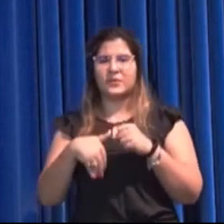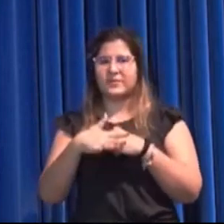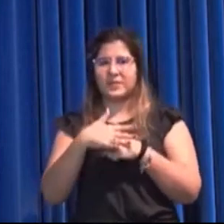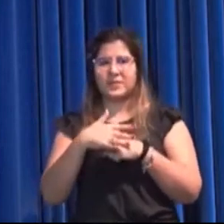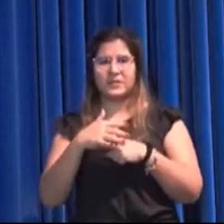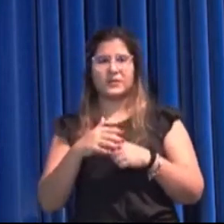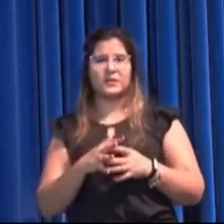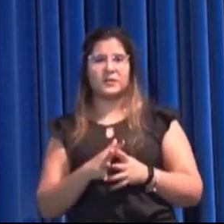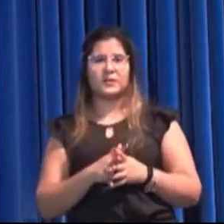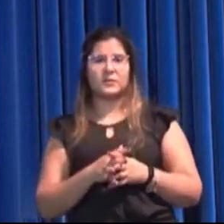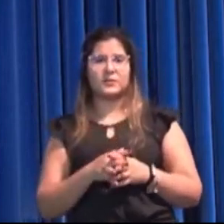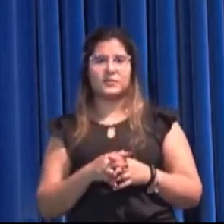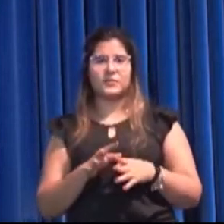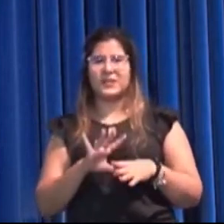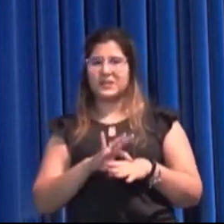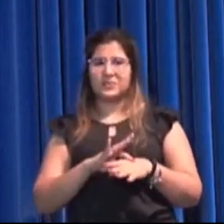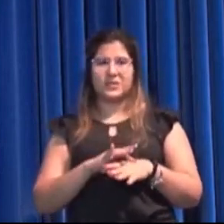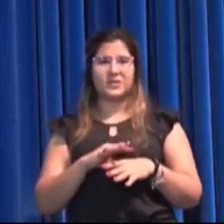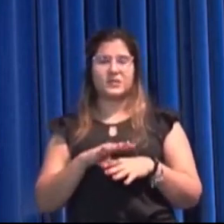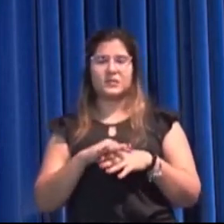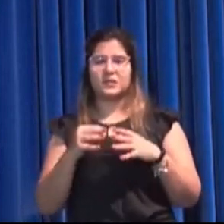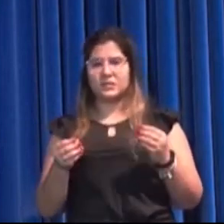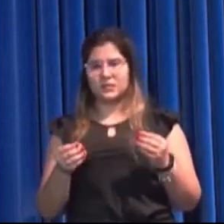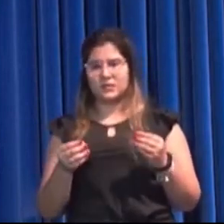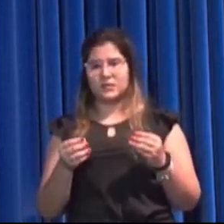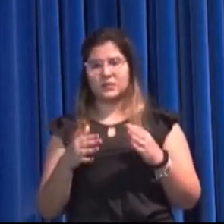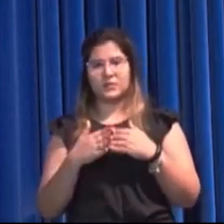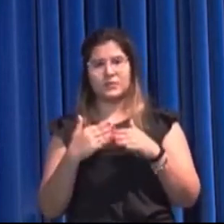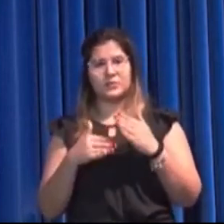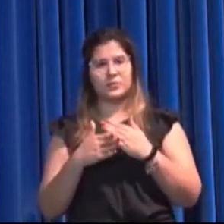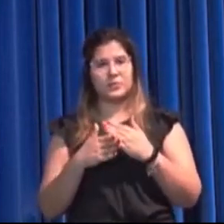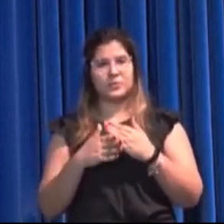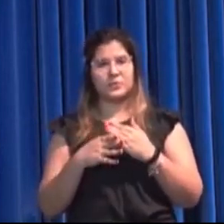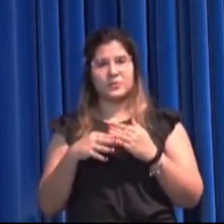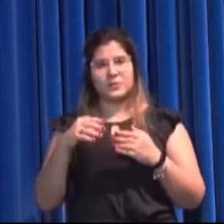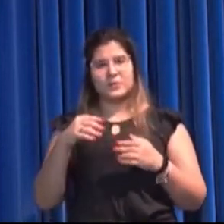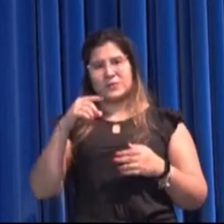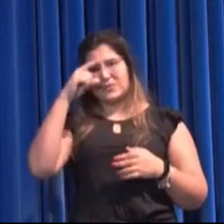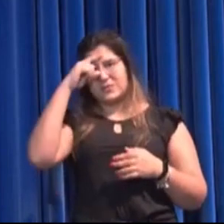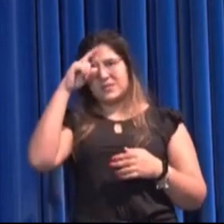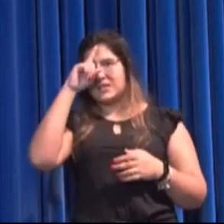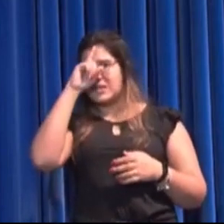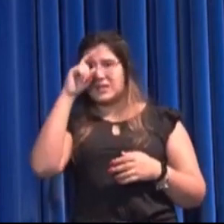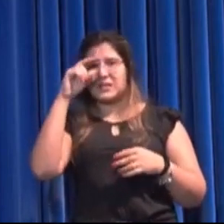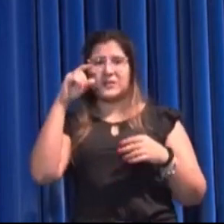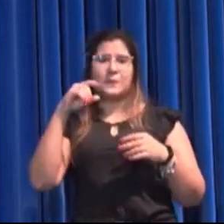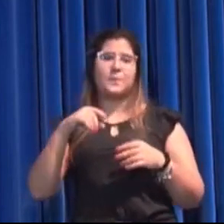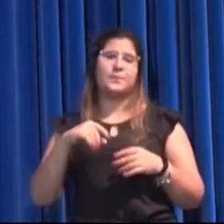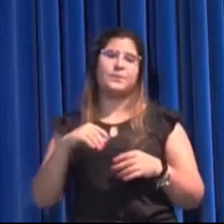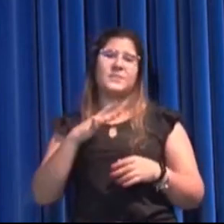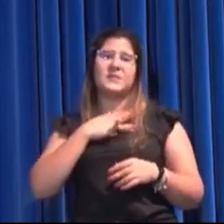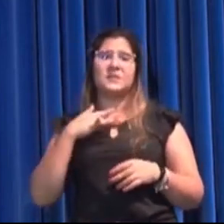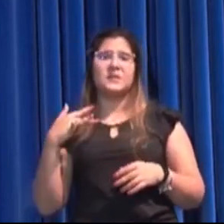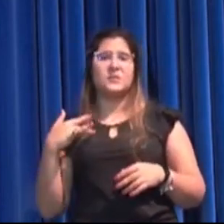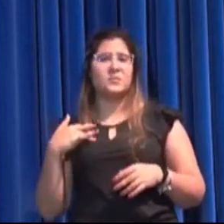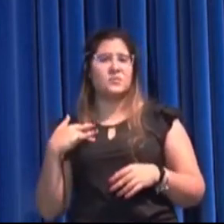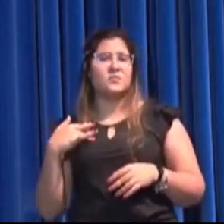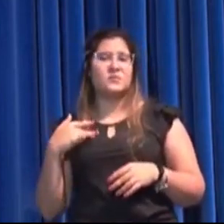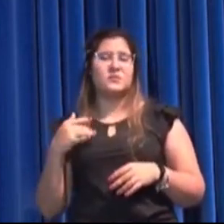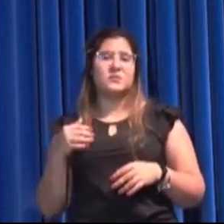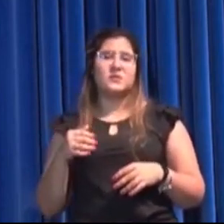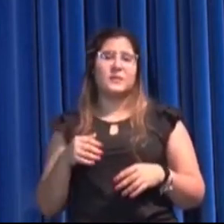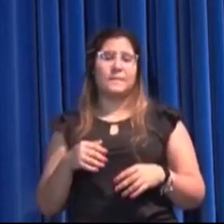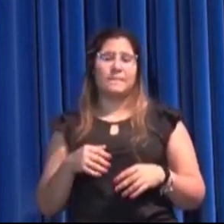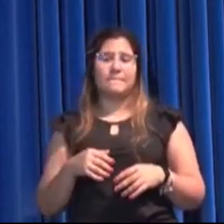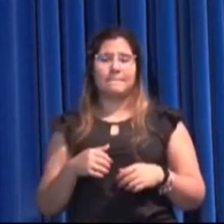enfermas, sara todos aqueles que estão internados no hospital, leva saúde para eles, restaura a